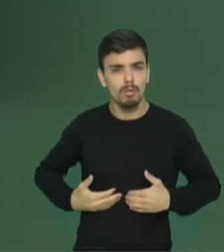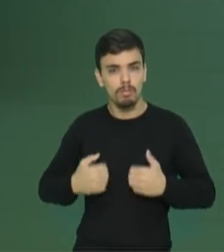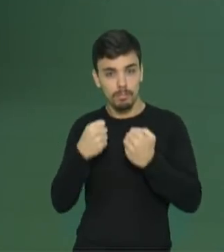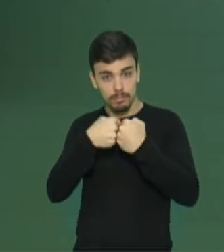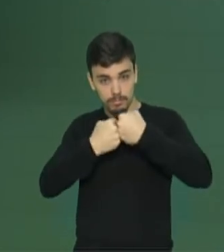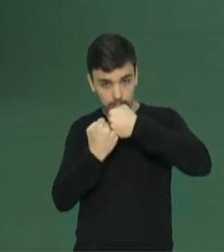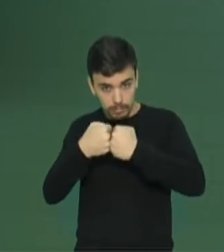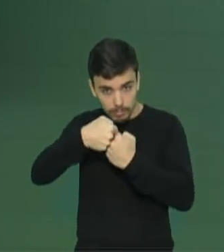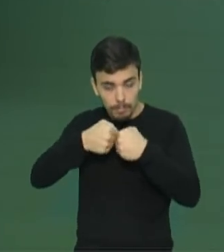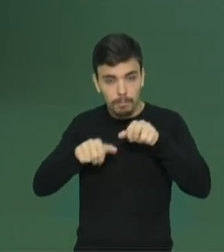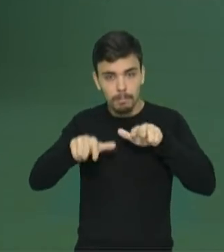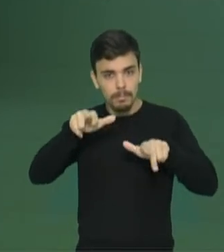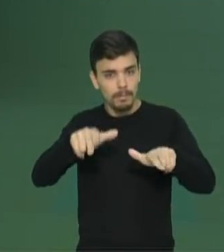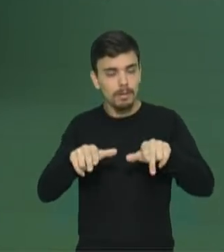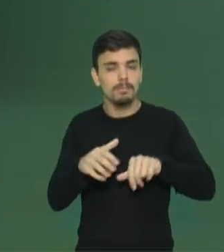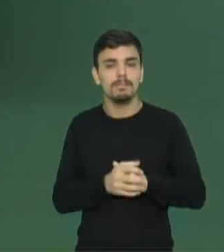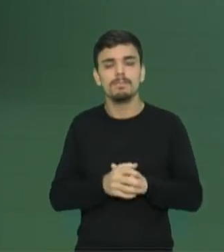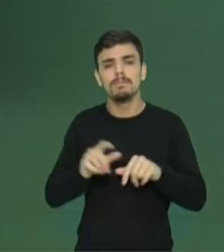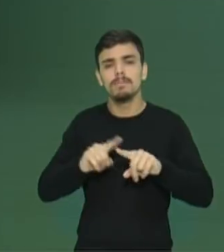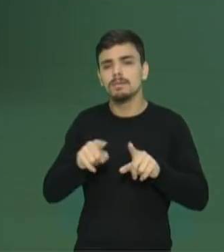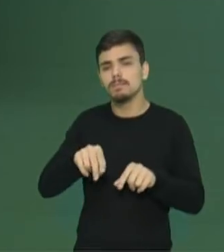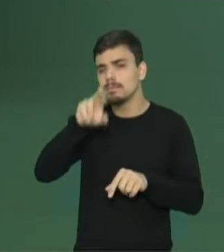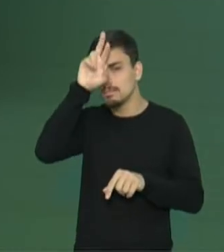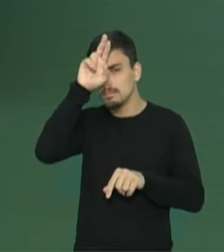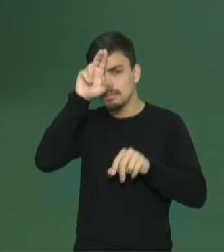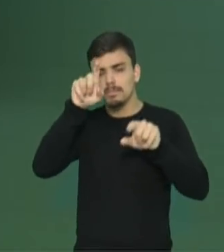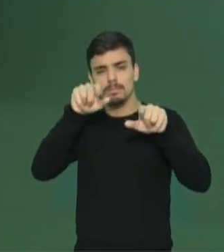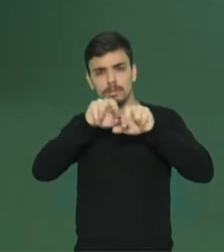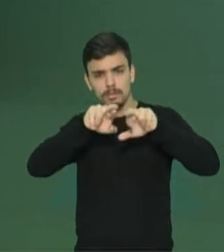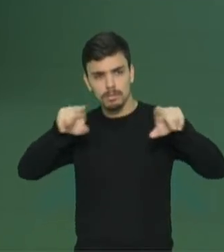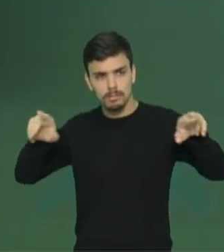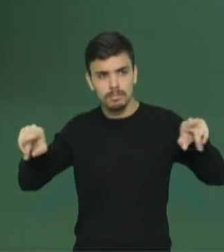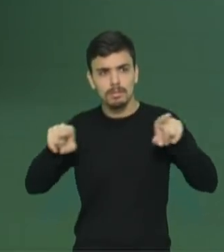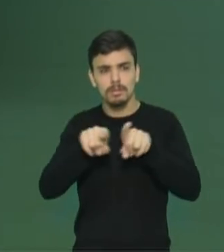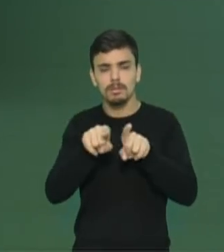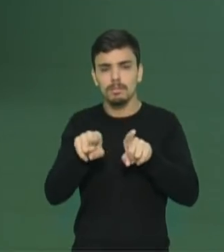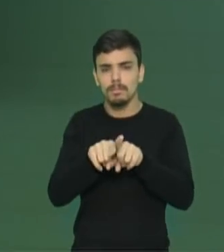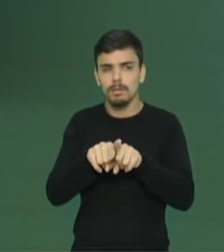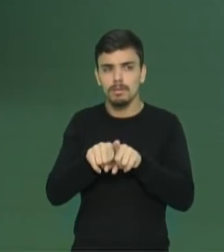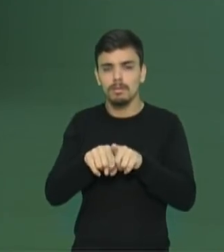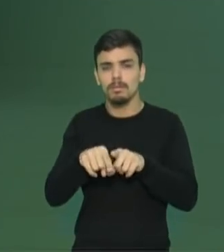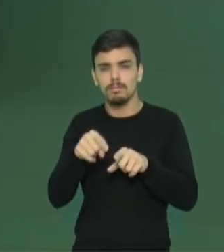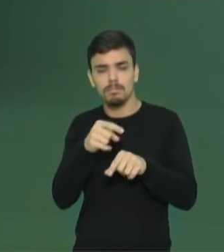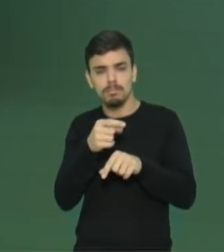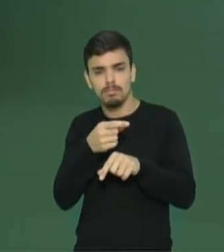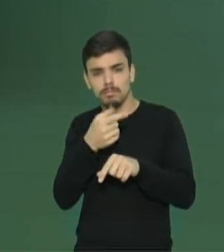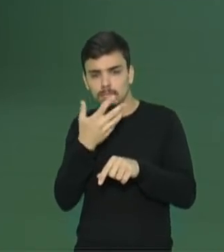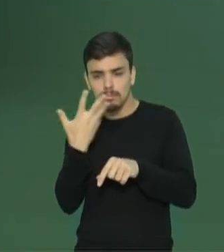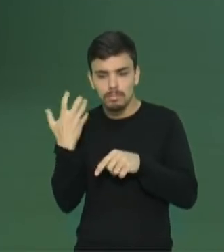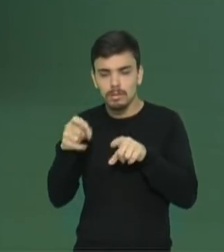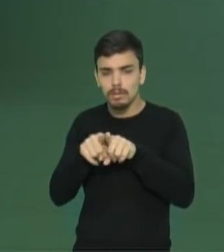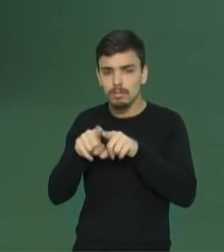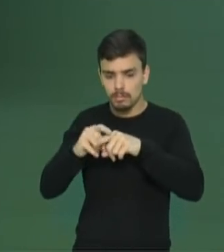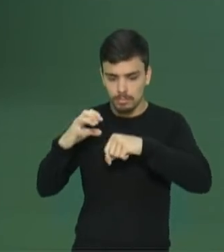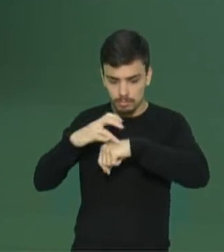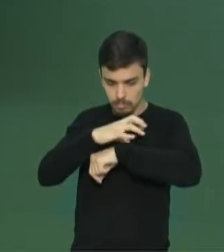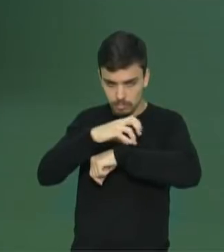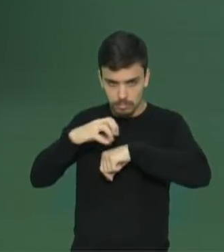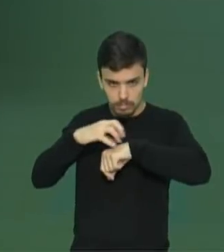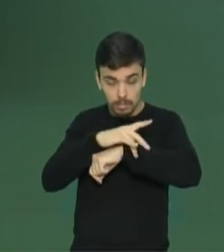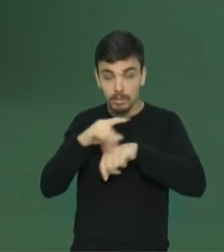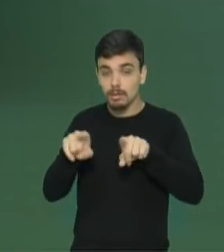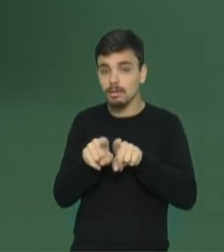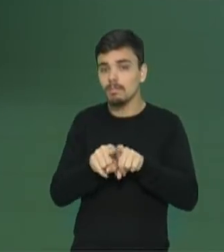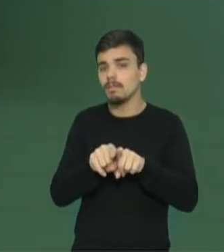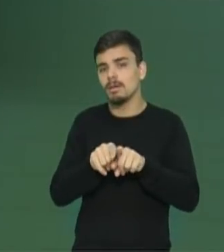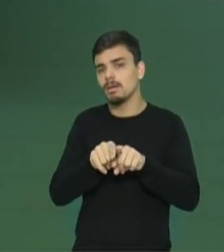do corpo do animal são articulados. As antenas são articulados, os pedipalpos, no caso dos aracnídeos, são articulados,